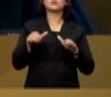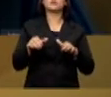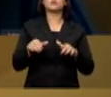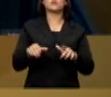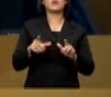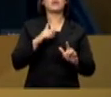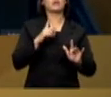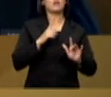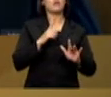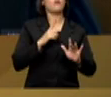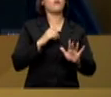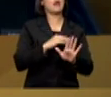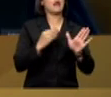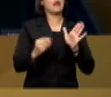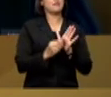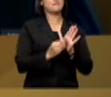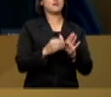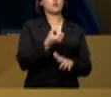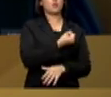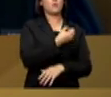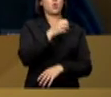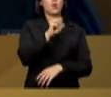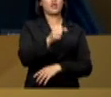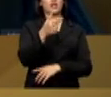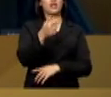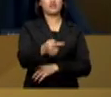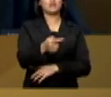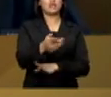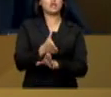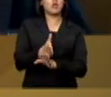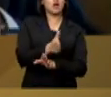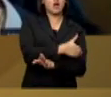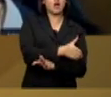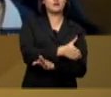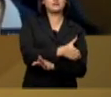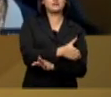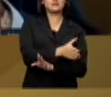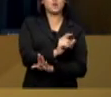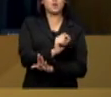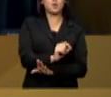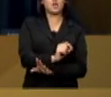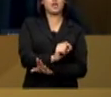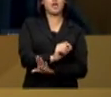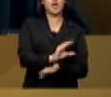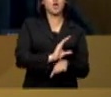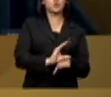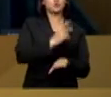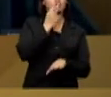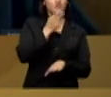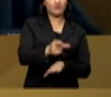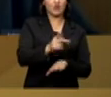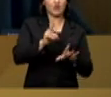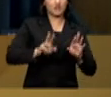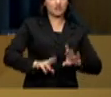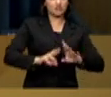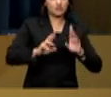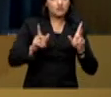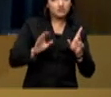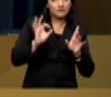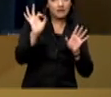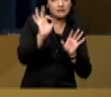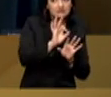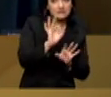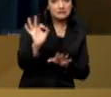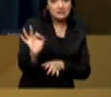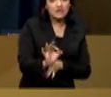emenda constitucional 87 de 2015, a Constituição previa o diferencial de alíquota, de